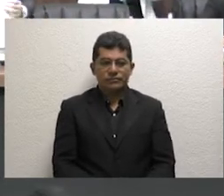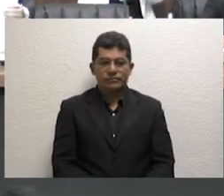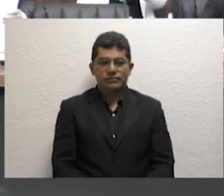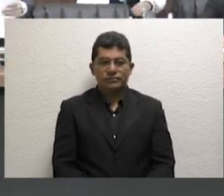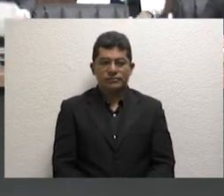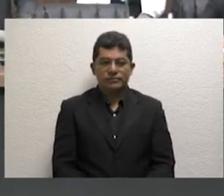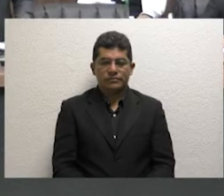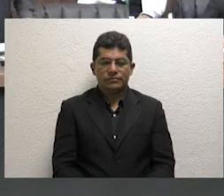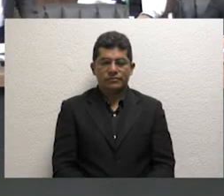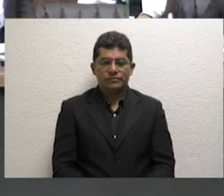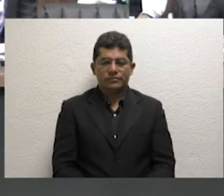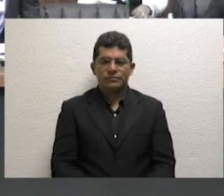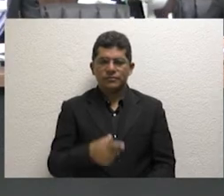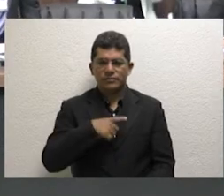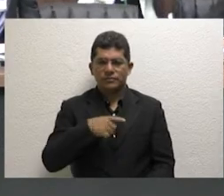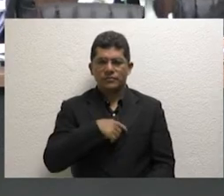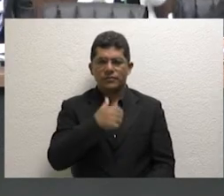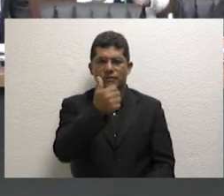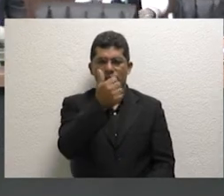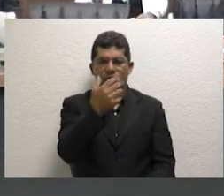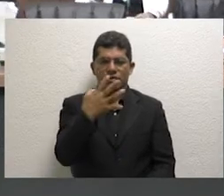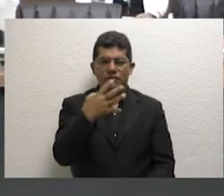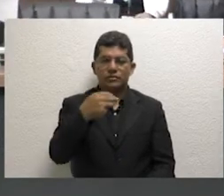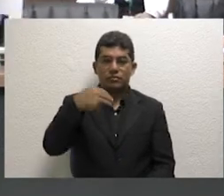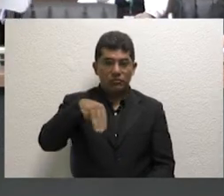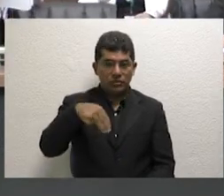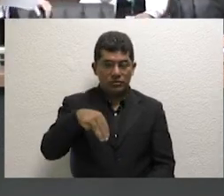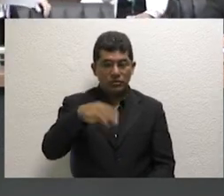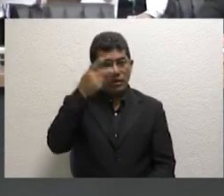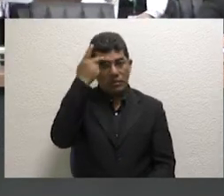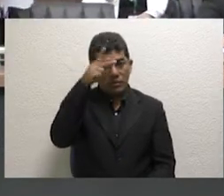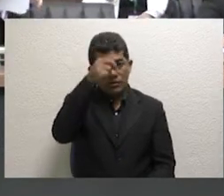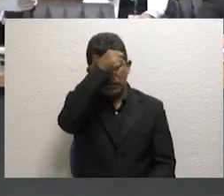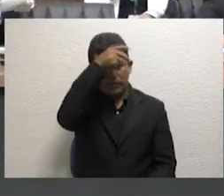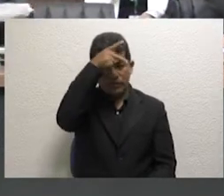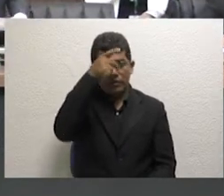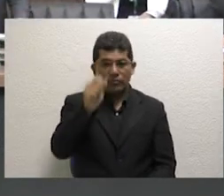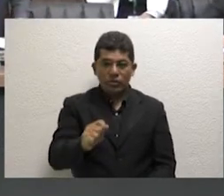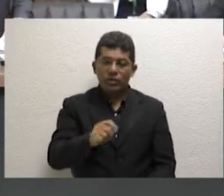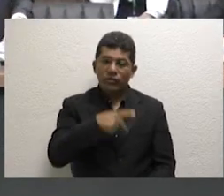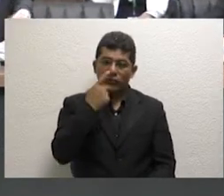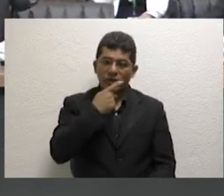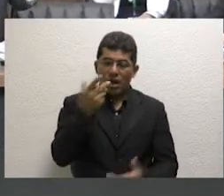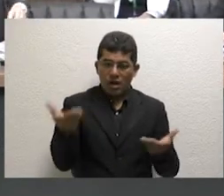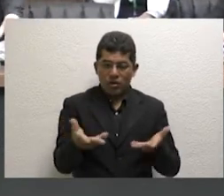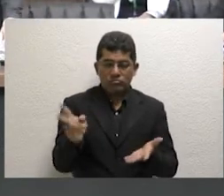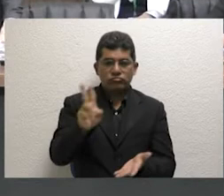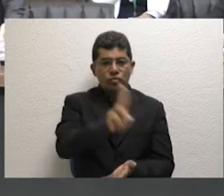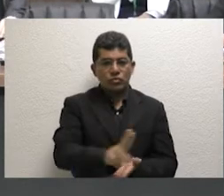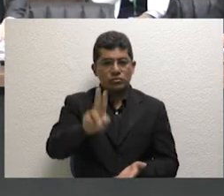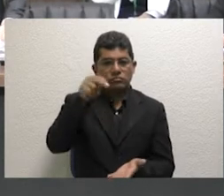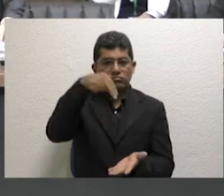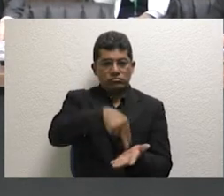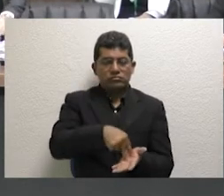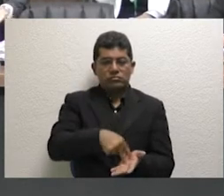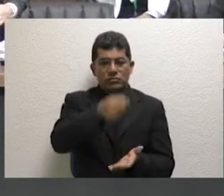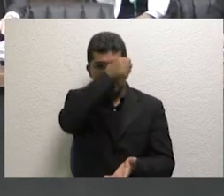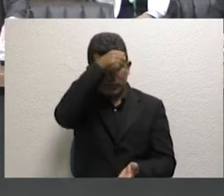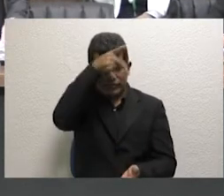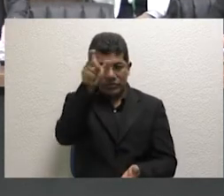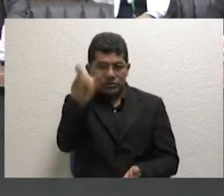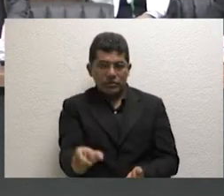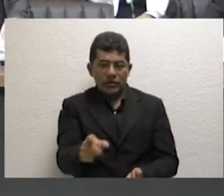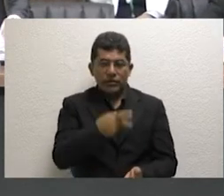ainda restam uns 14 minutos para que o prefeito possa proferir a sua fala com o tempo do PP